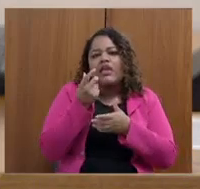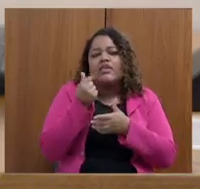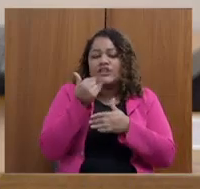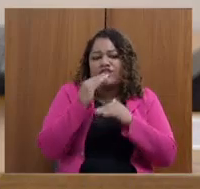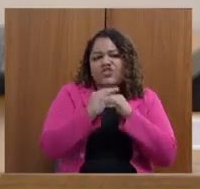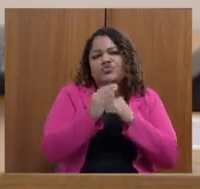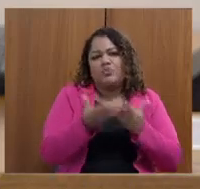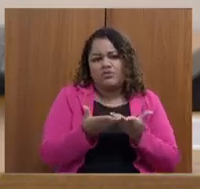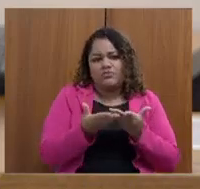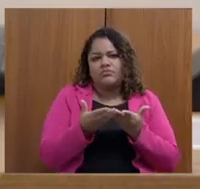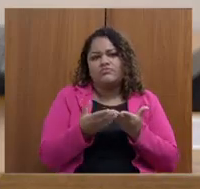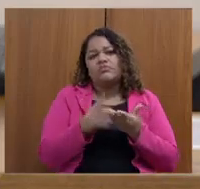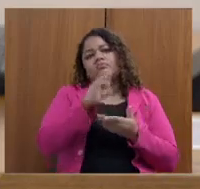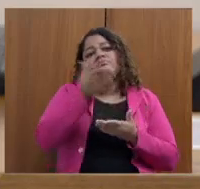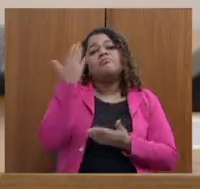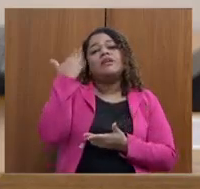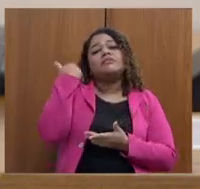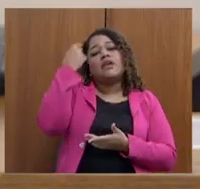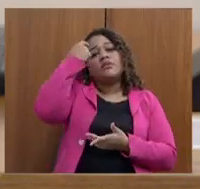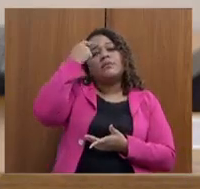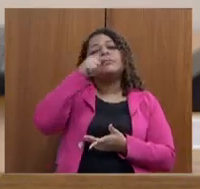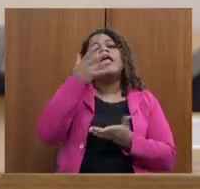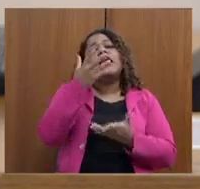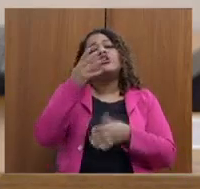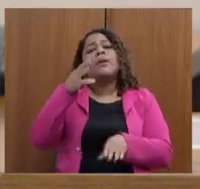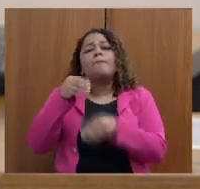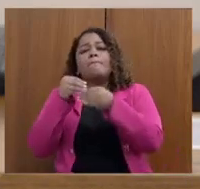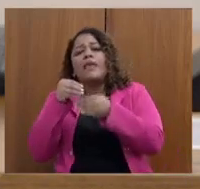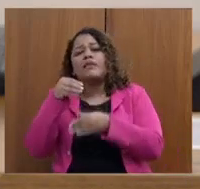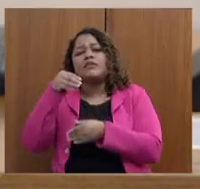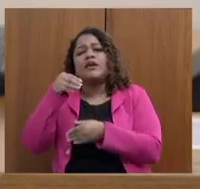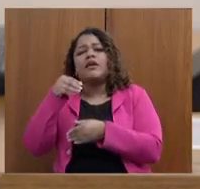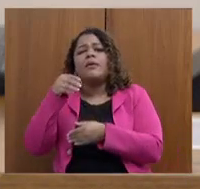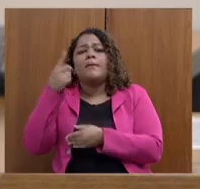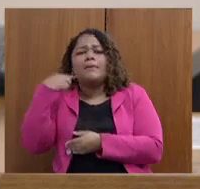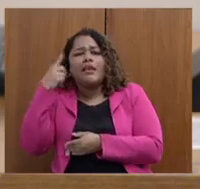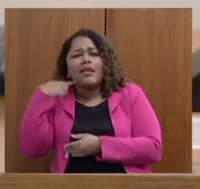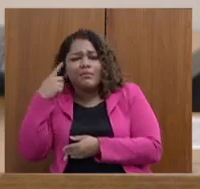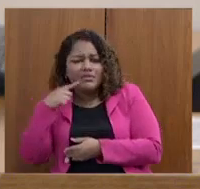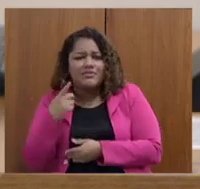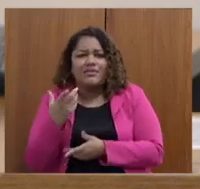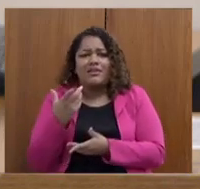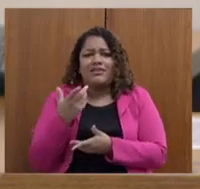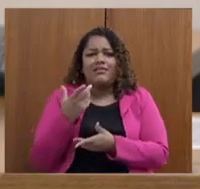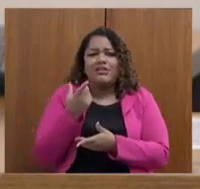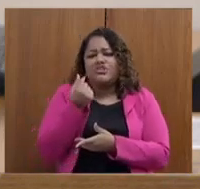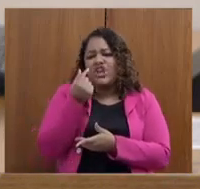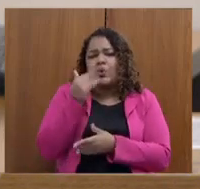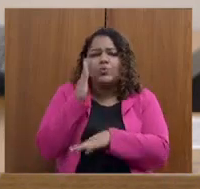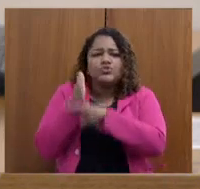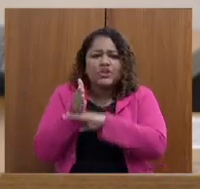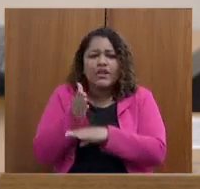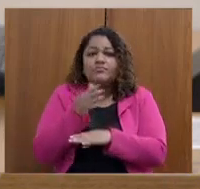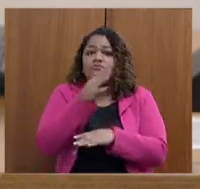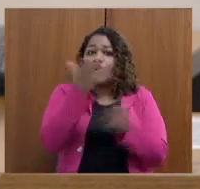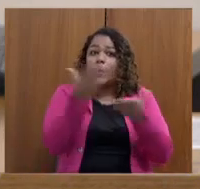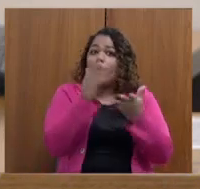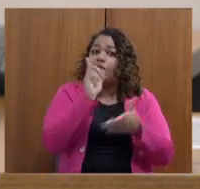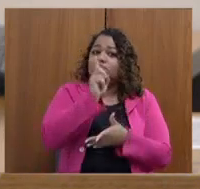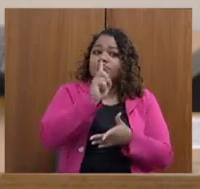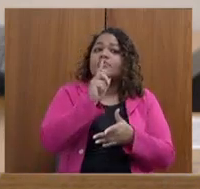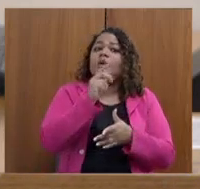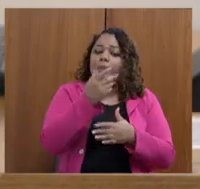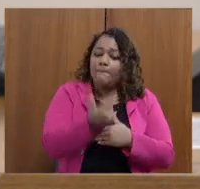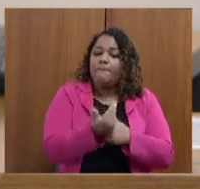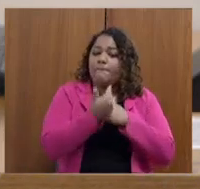atrás né de emendas parlamentares de recursos direto eu falo que hoje pessoas indo atrás de indústria de